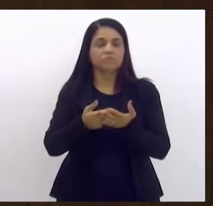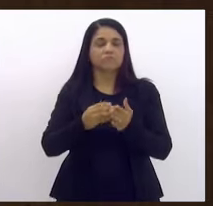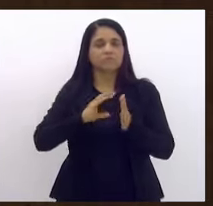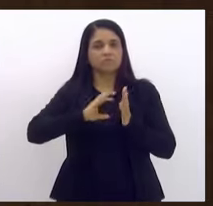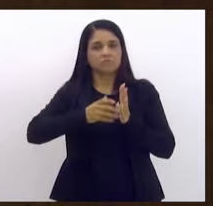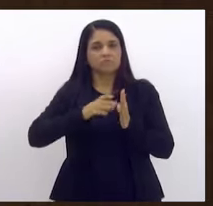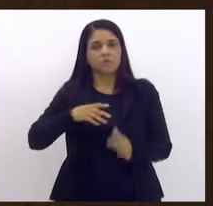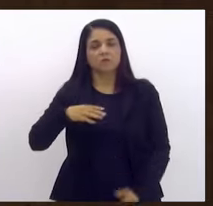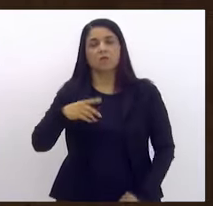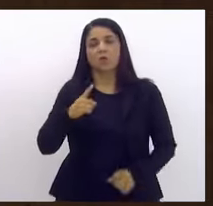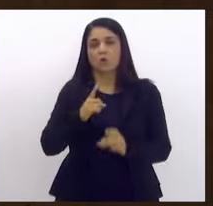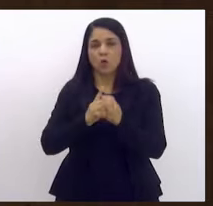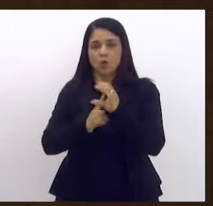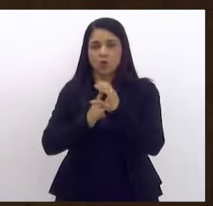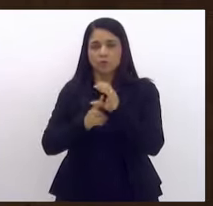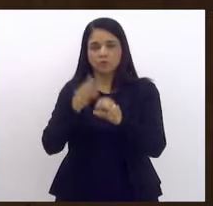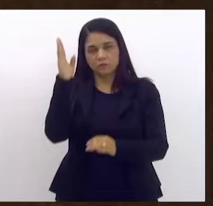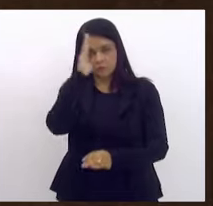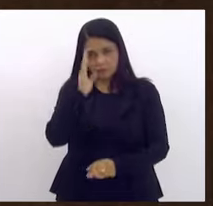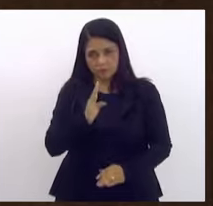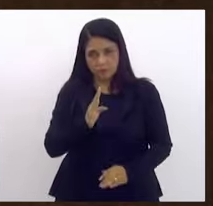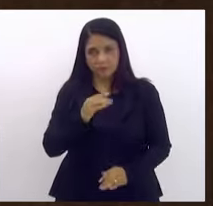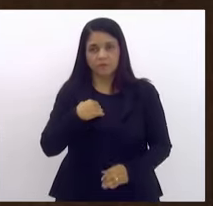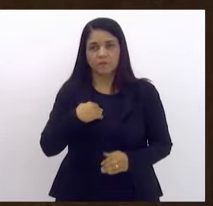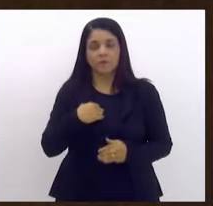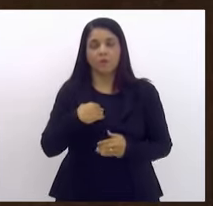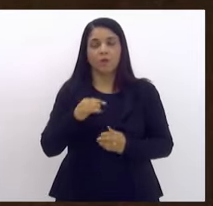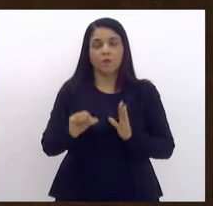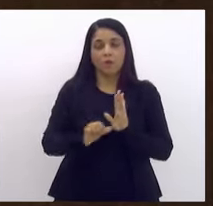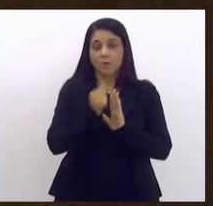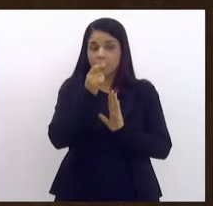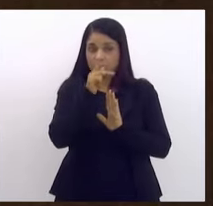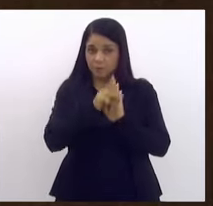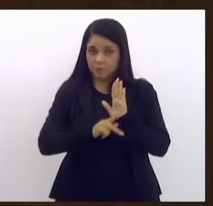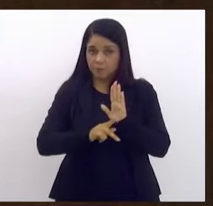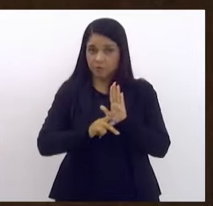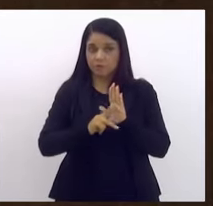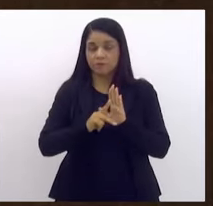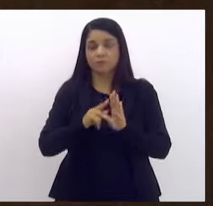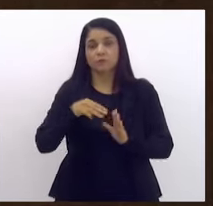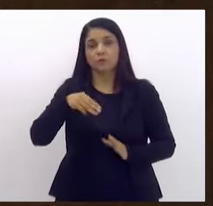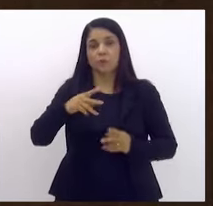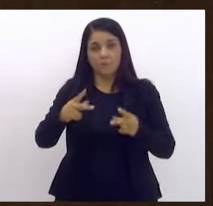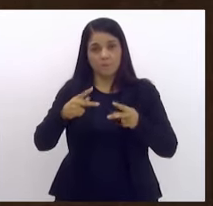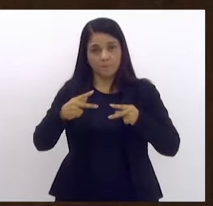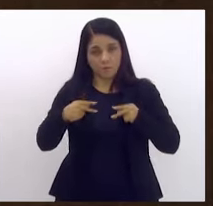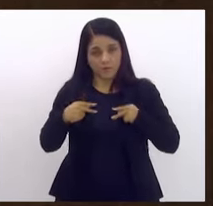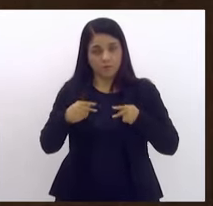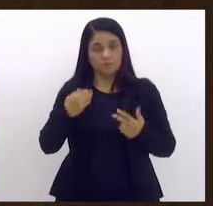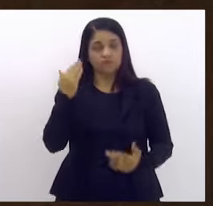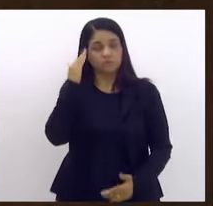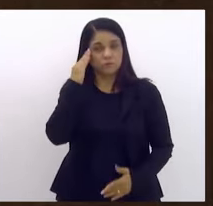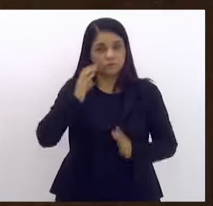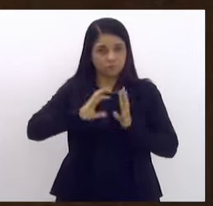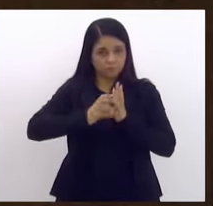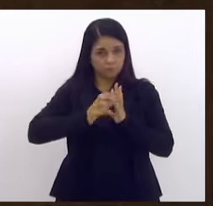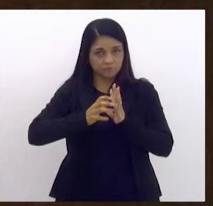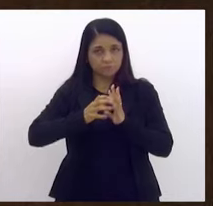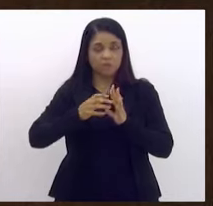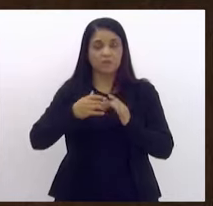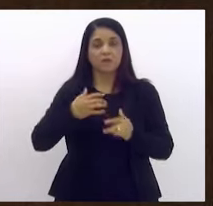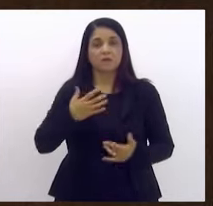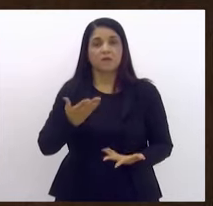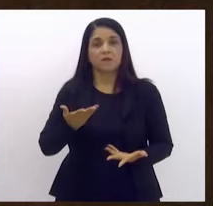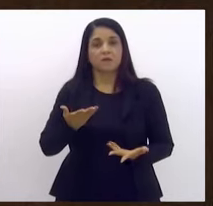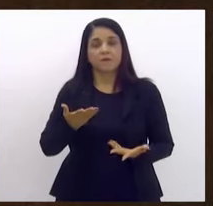do Brasil. Considerando o primeiro projeto sob a perspectiva do mérito, no nosso entendimento, é muito